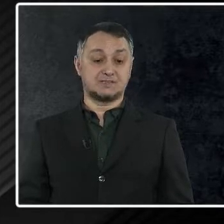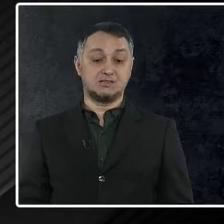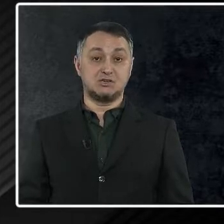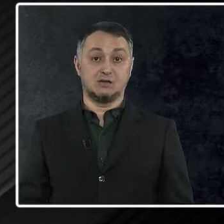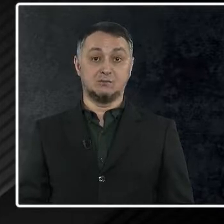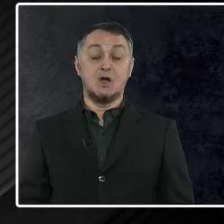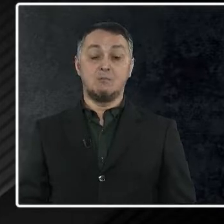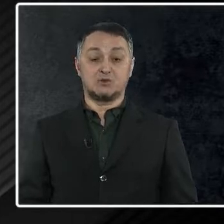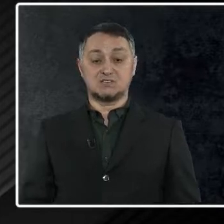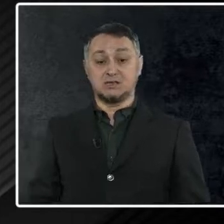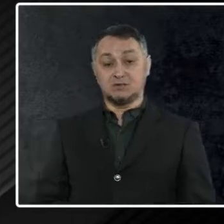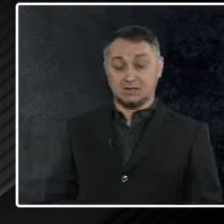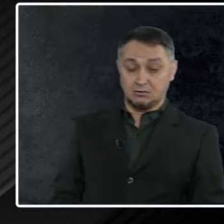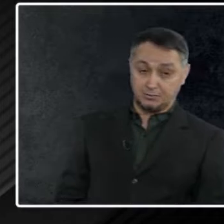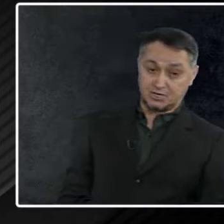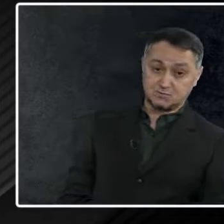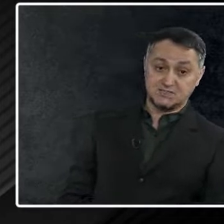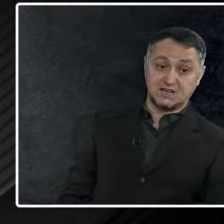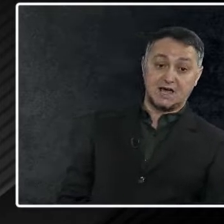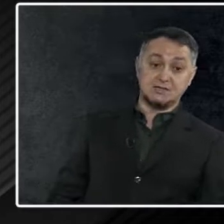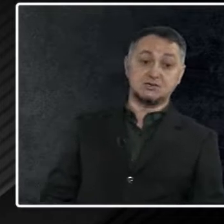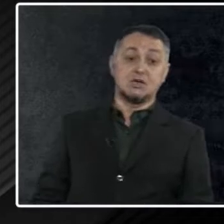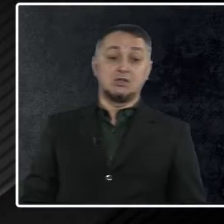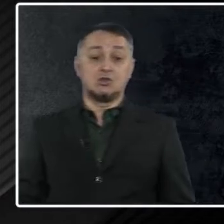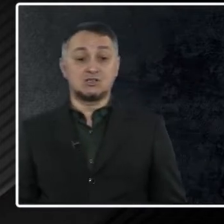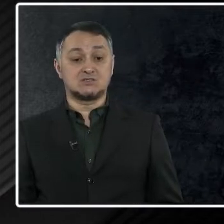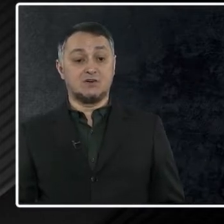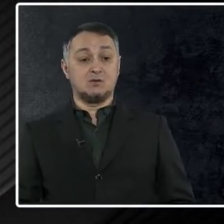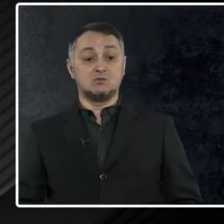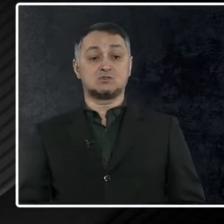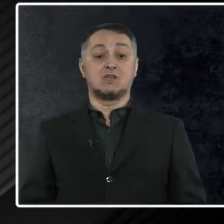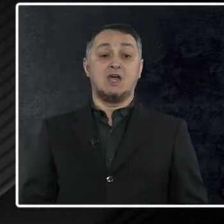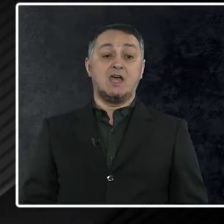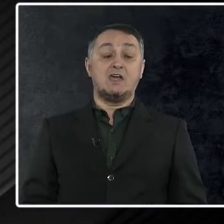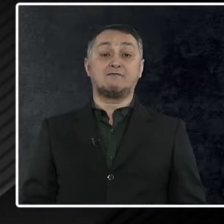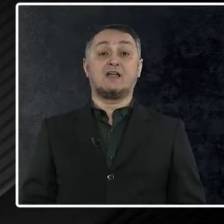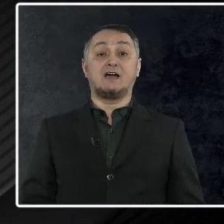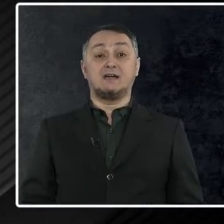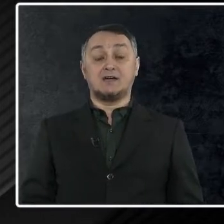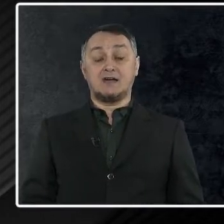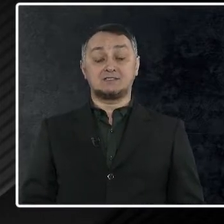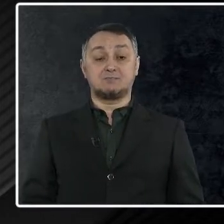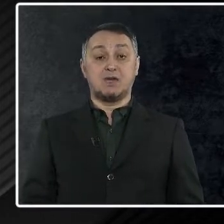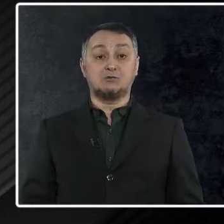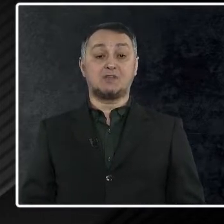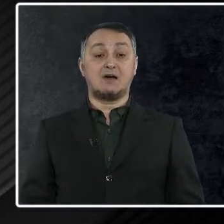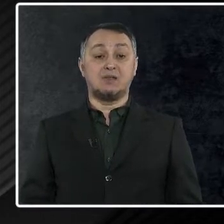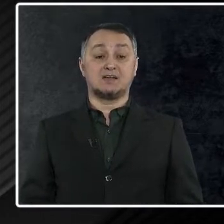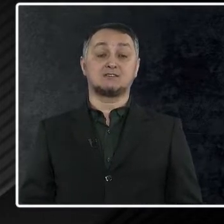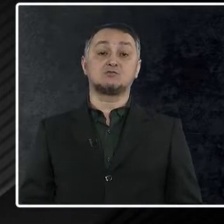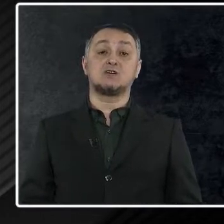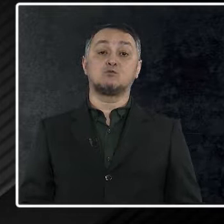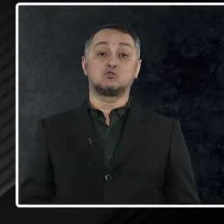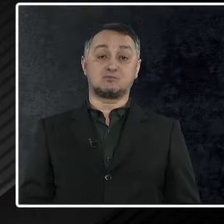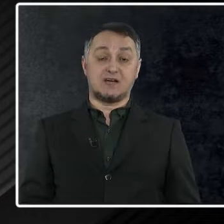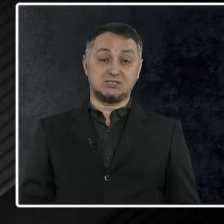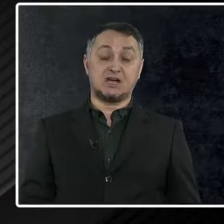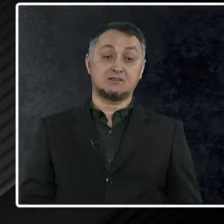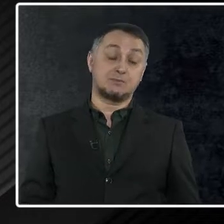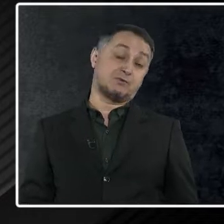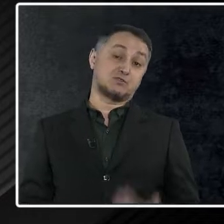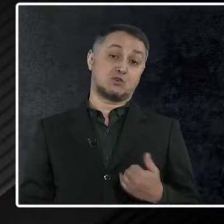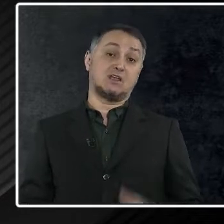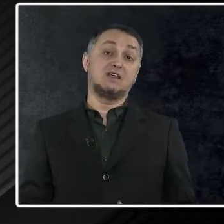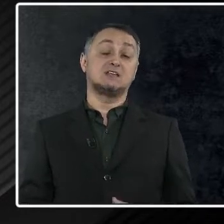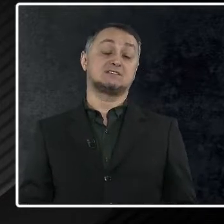2022, do presente ano. Prosseguindo então, no próximo slide, nós vamos falar a respeito da aplicação dos recursos